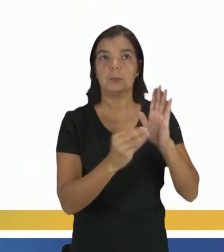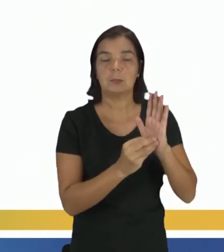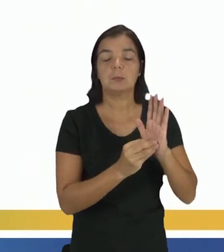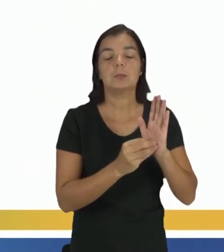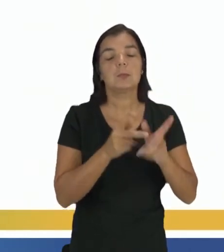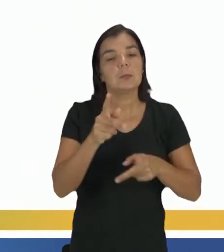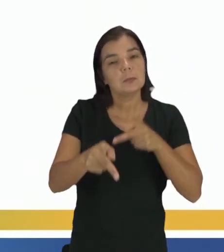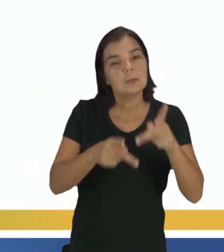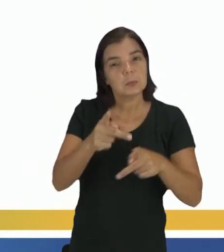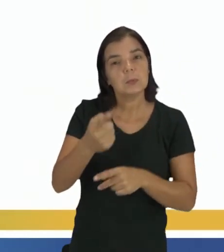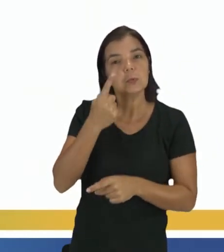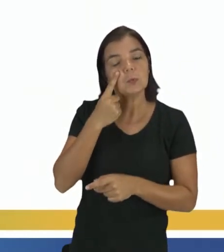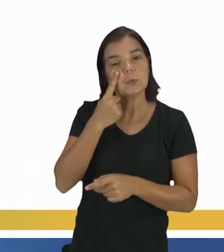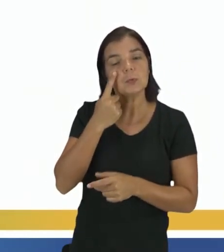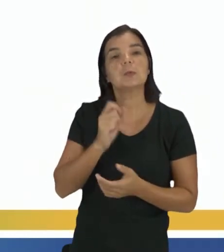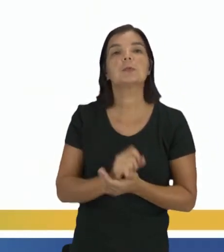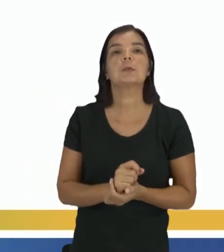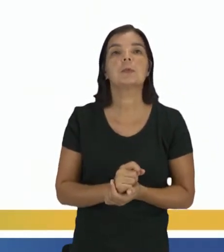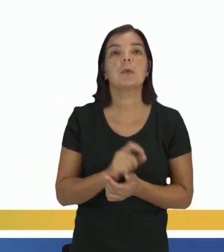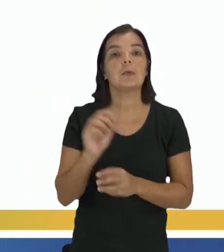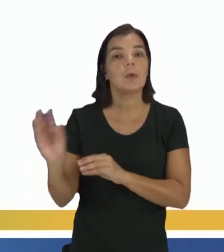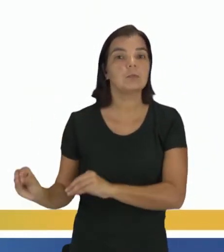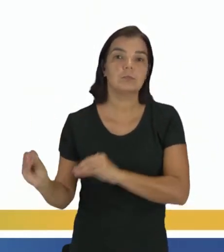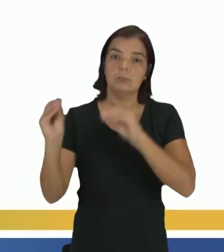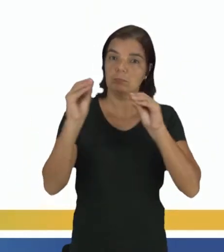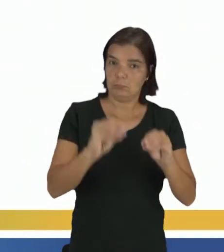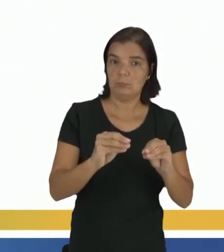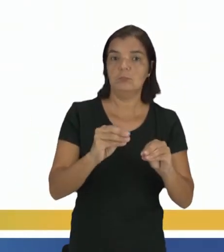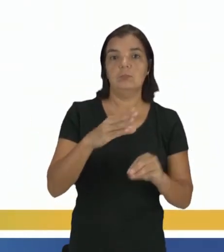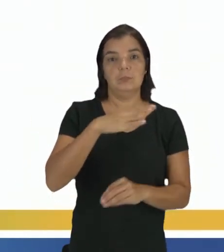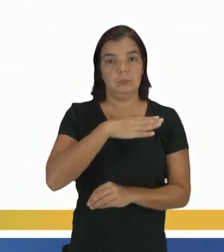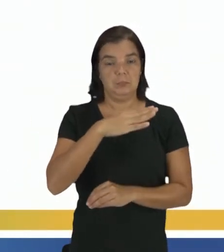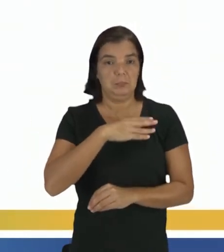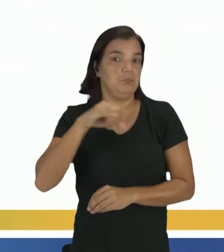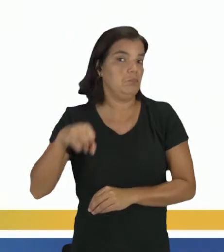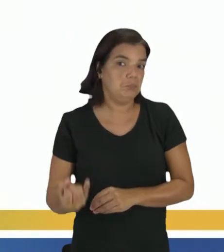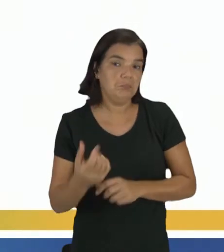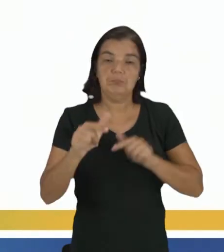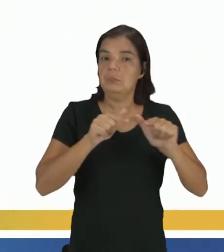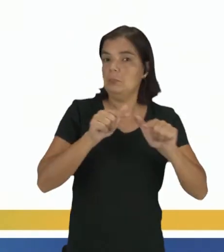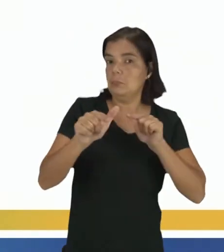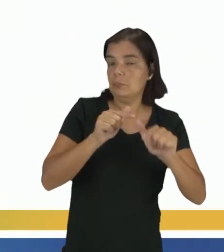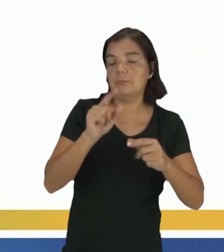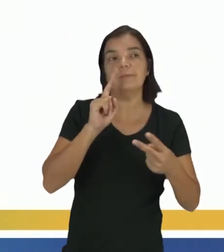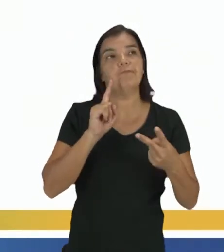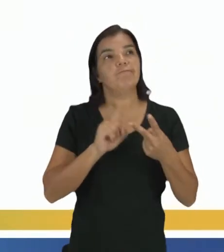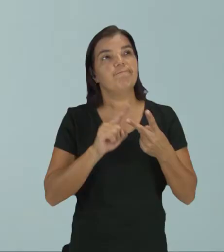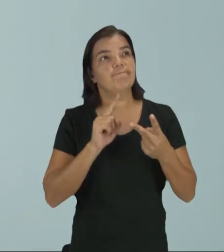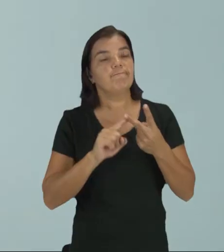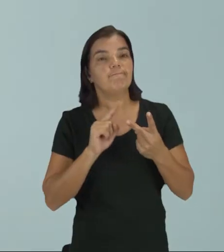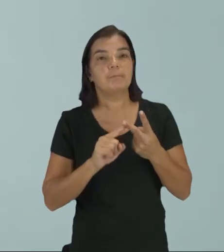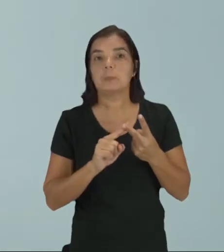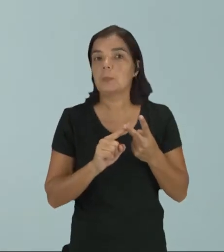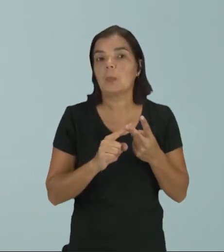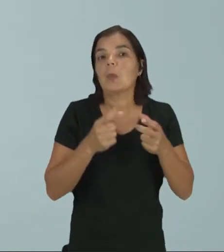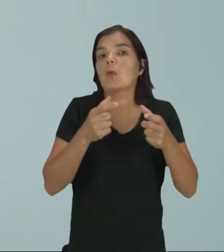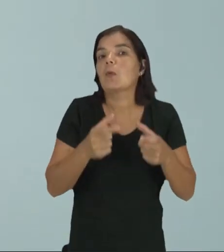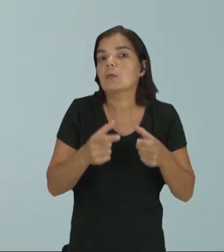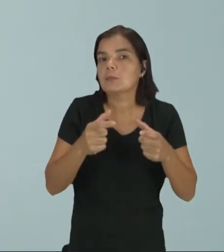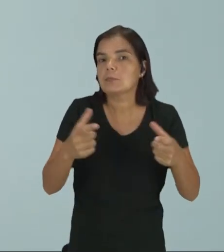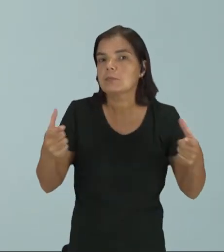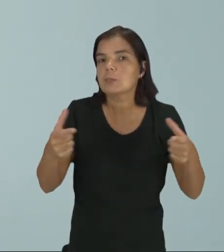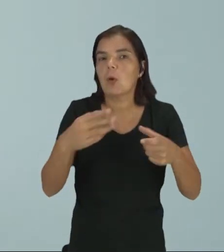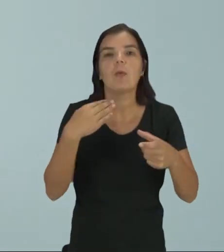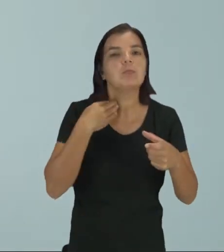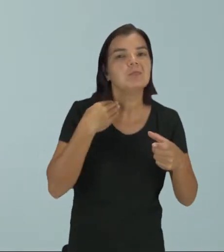a população consegue enxergar e ela se desloca para essa área urbana, seja oportunidade de trabalho, seja os meios onde se concentram